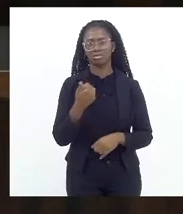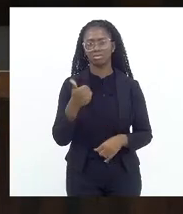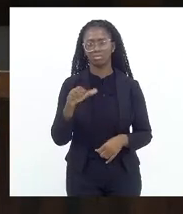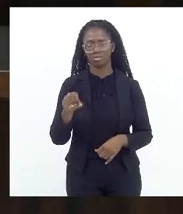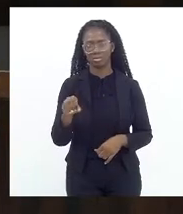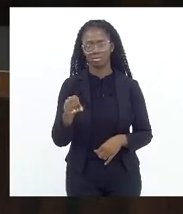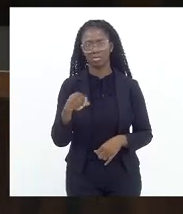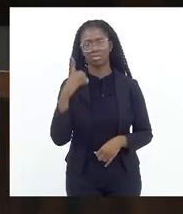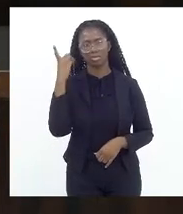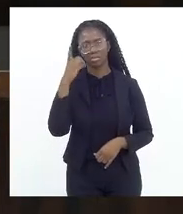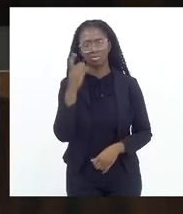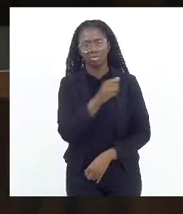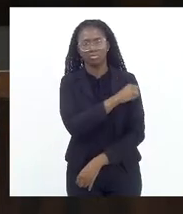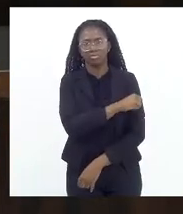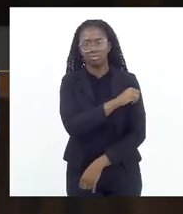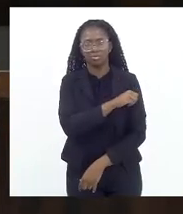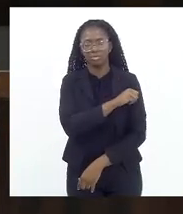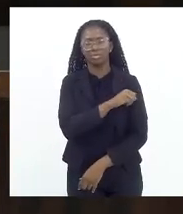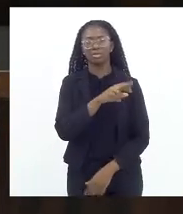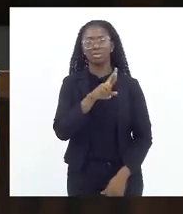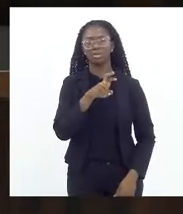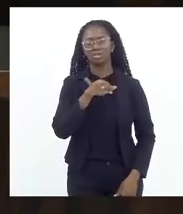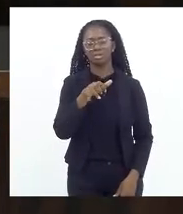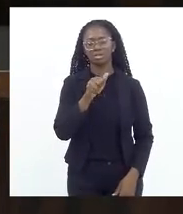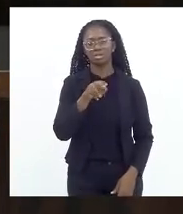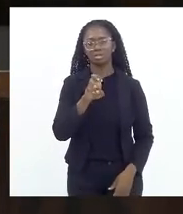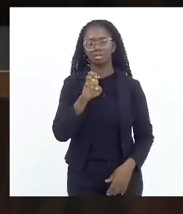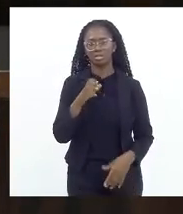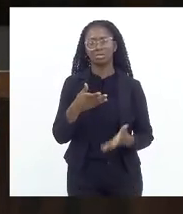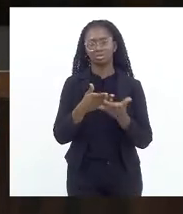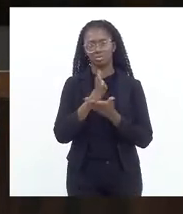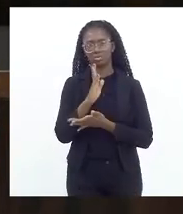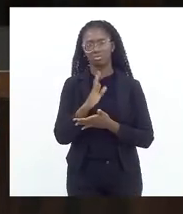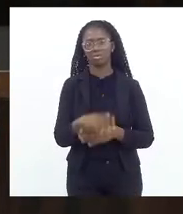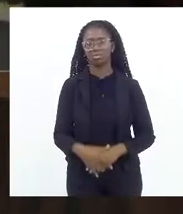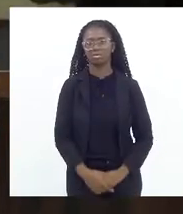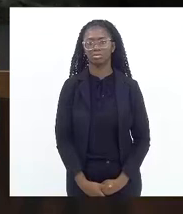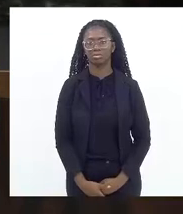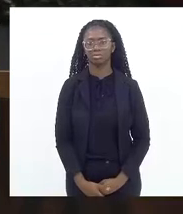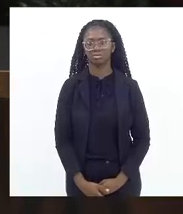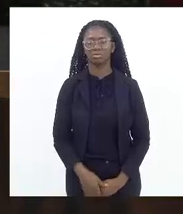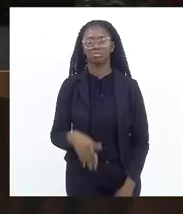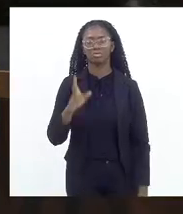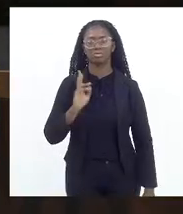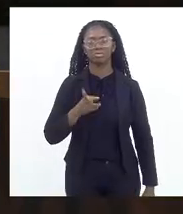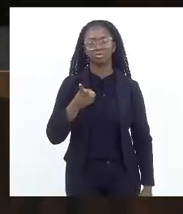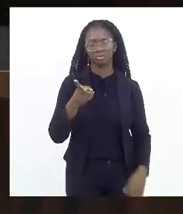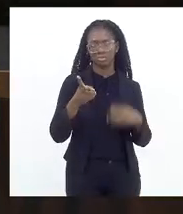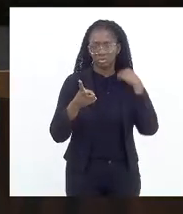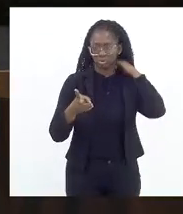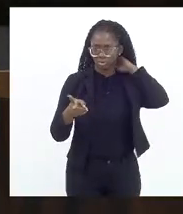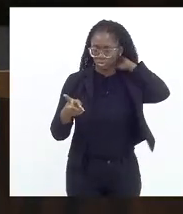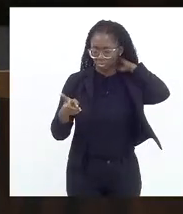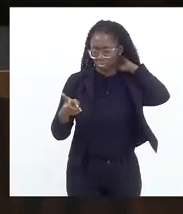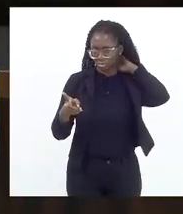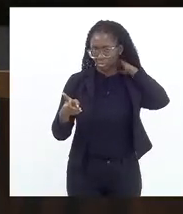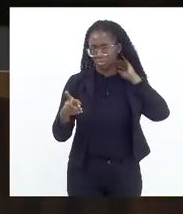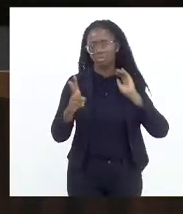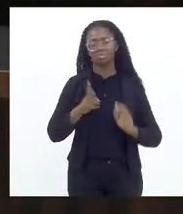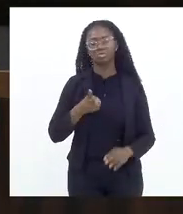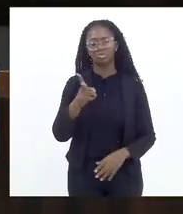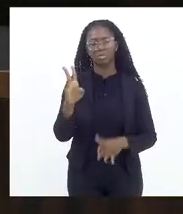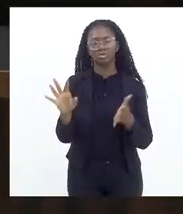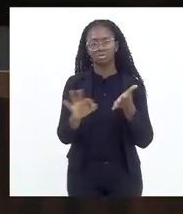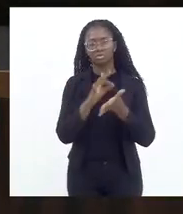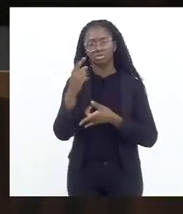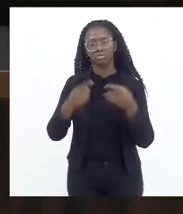691/2019 da deputada enfermeira Rejane. Os senhores que aprovam permaneçam como estão. Aprovado. Dando sequência aqui aos inscritos para discutir o